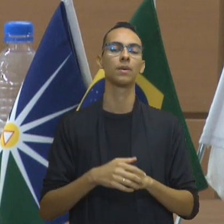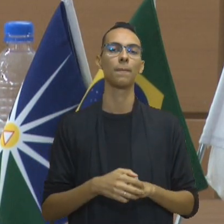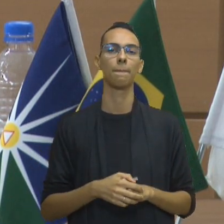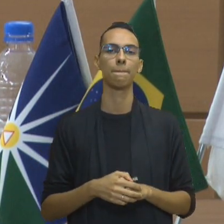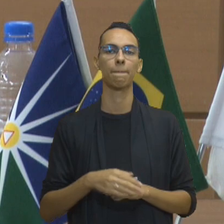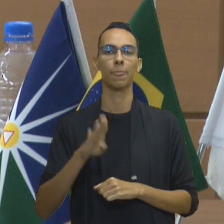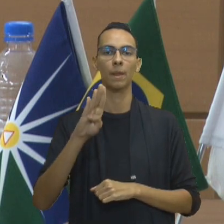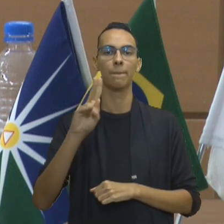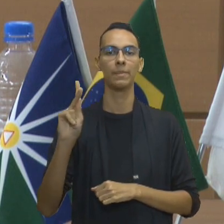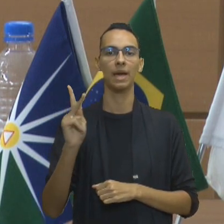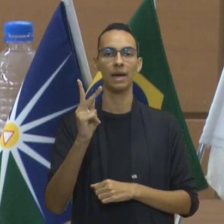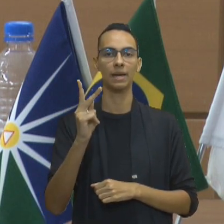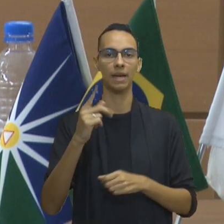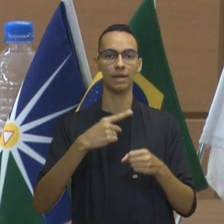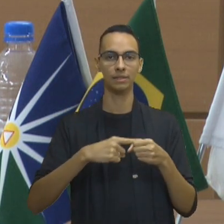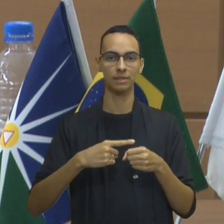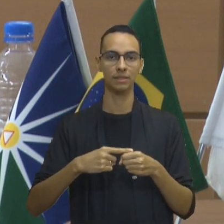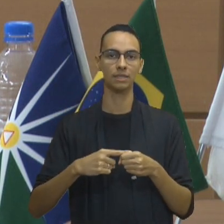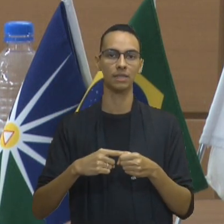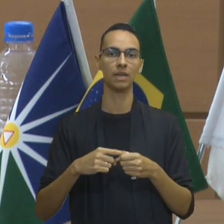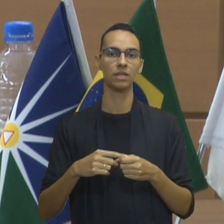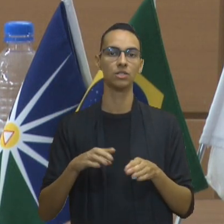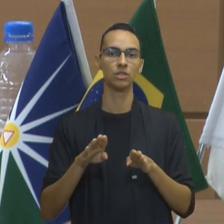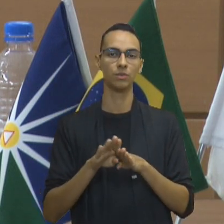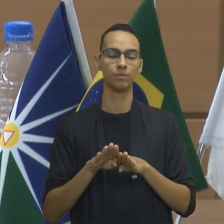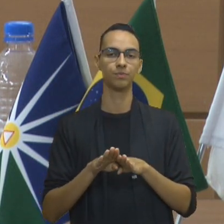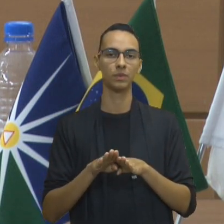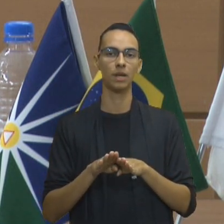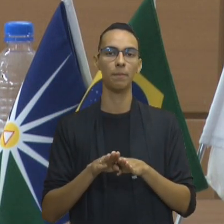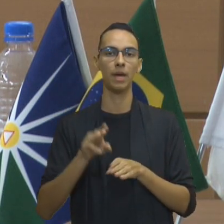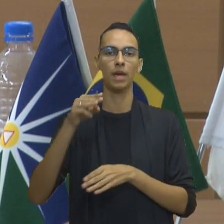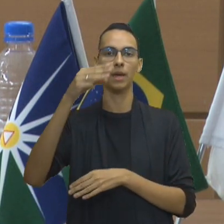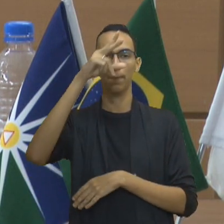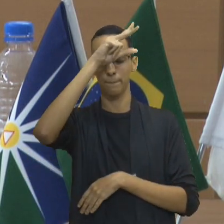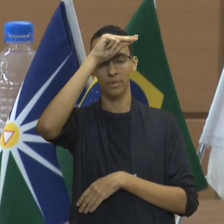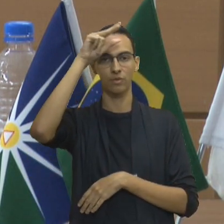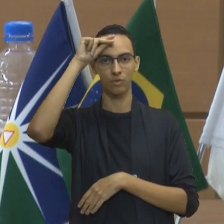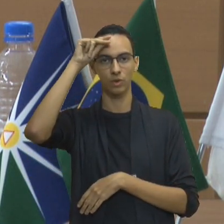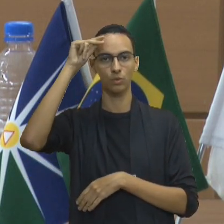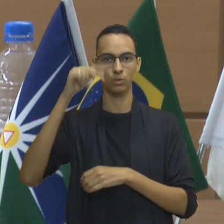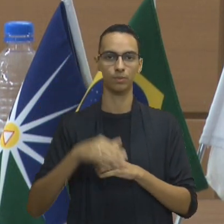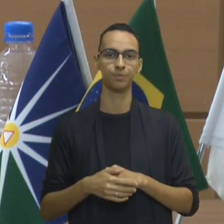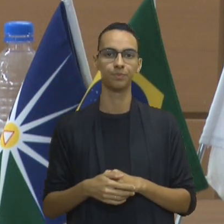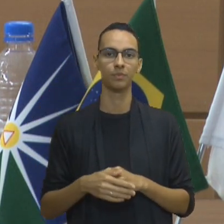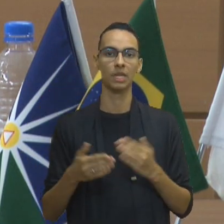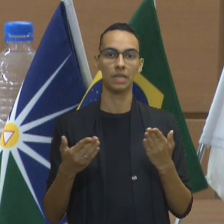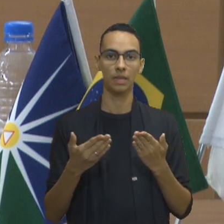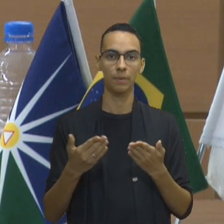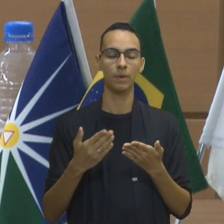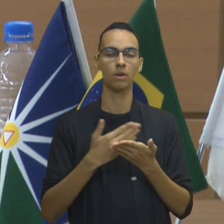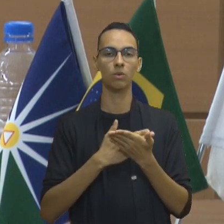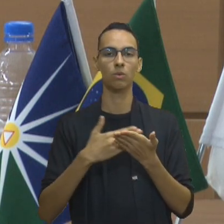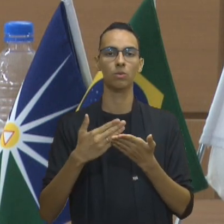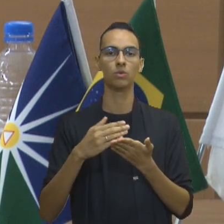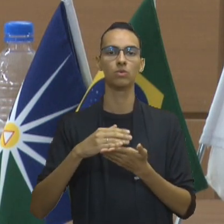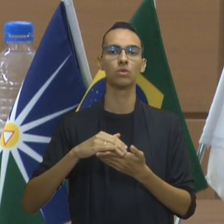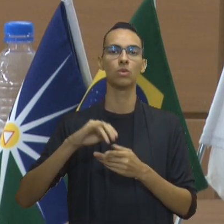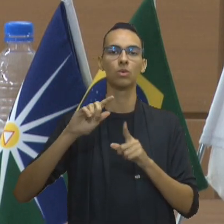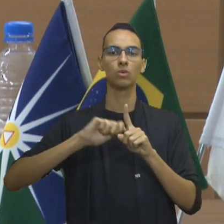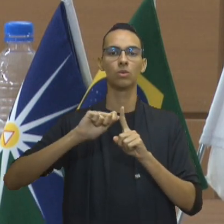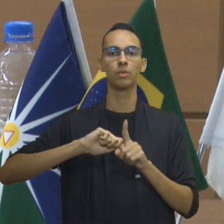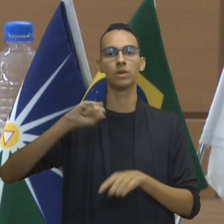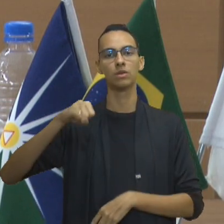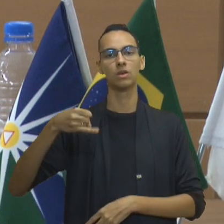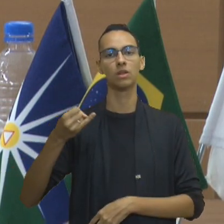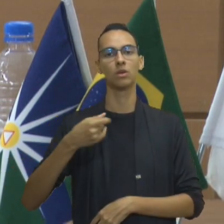governo federal, estadual e municipal. Além disso, desde janeiro, estamos negociando a